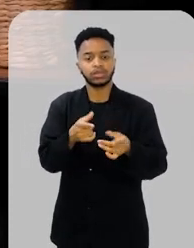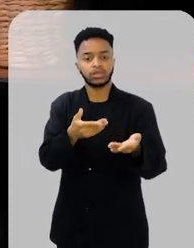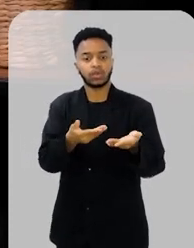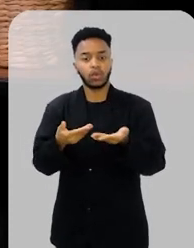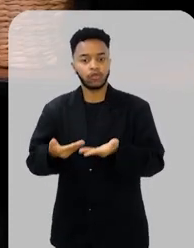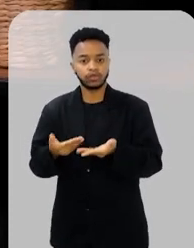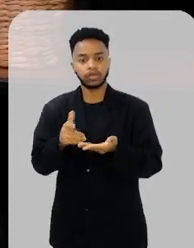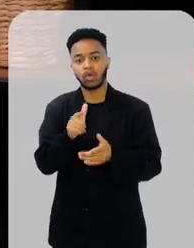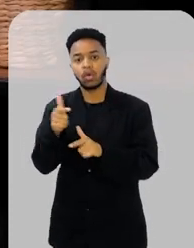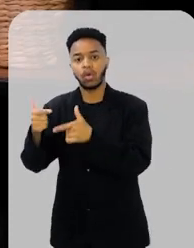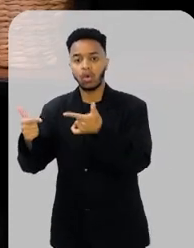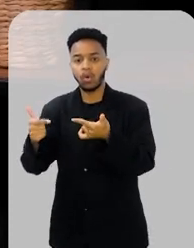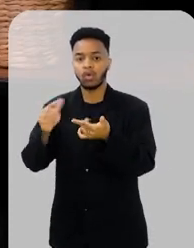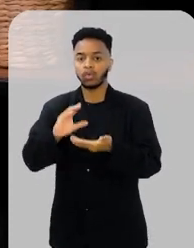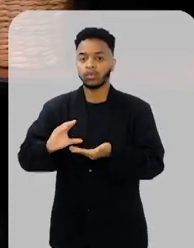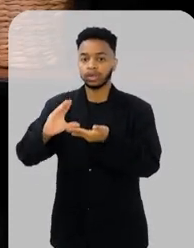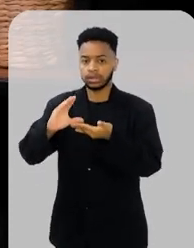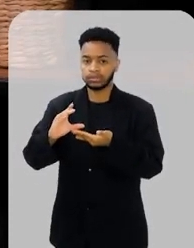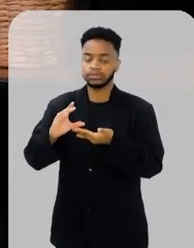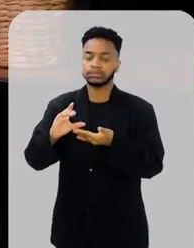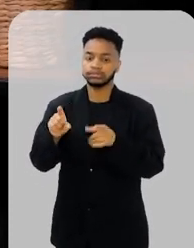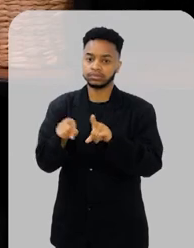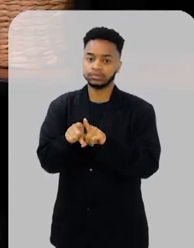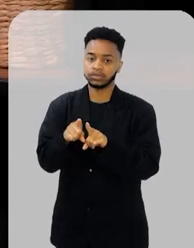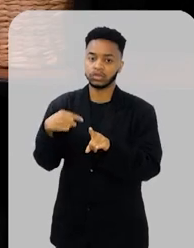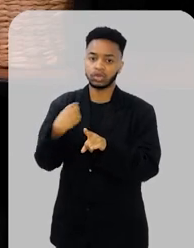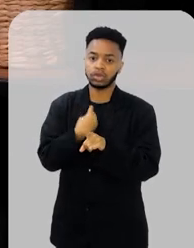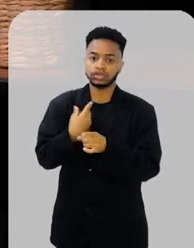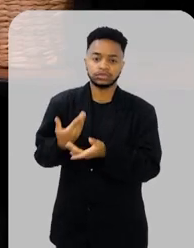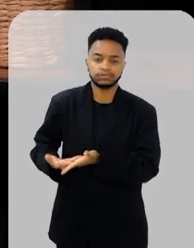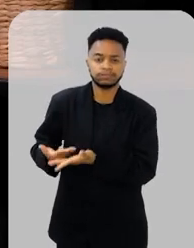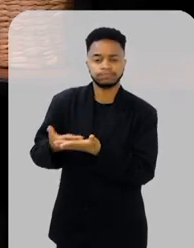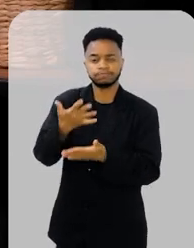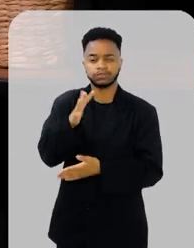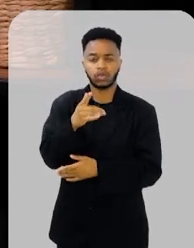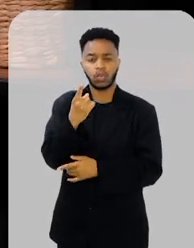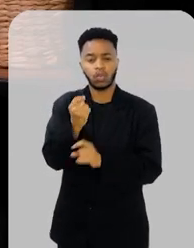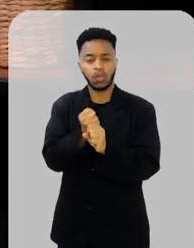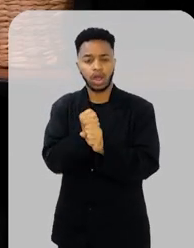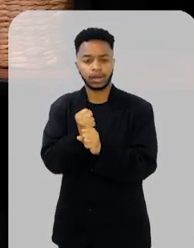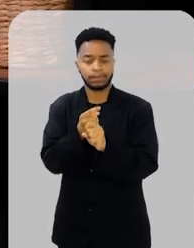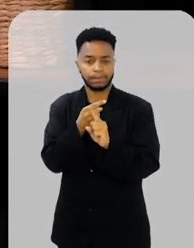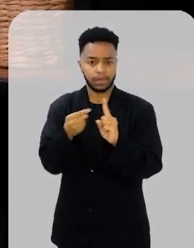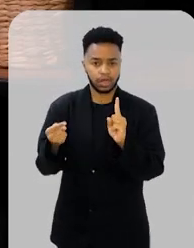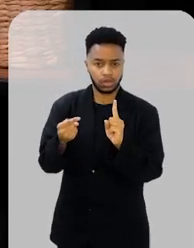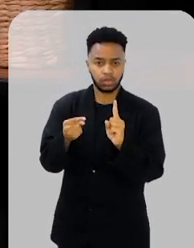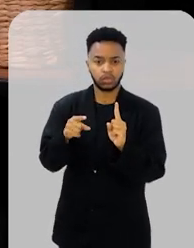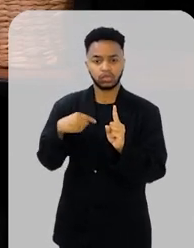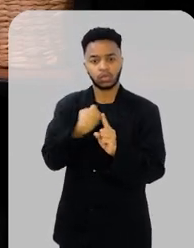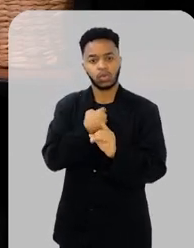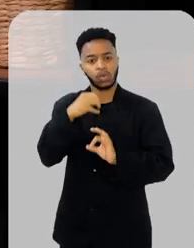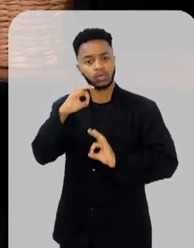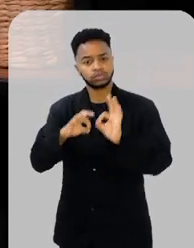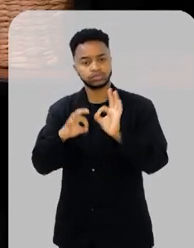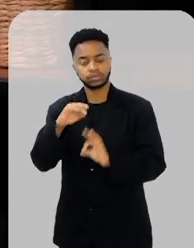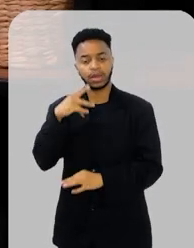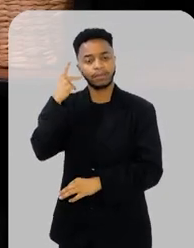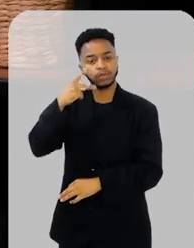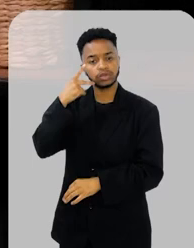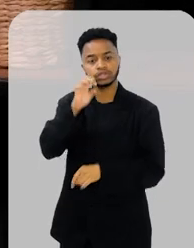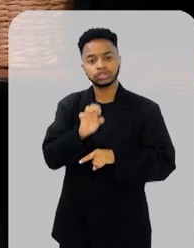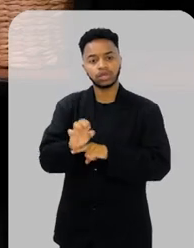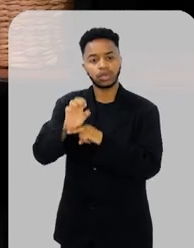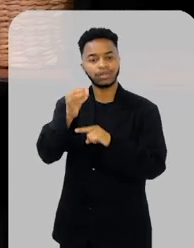também, tivemos convidados externos, nos debruçamos por pelo menos um ano e meio na formulação de